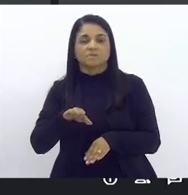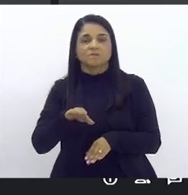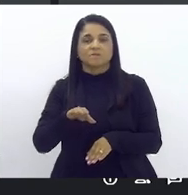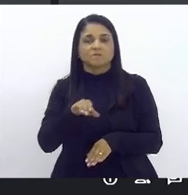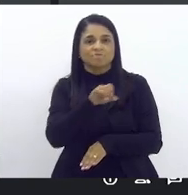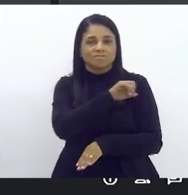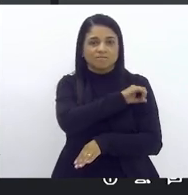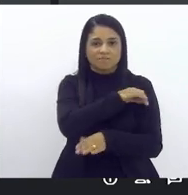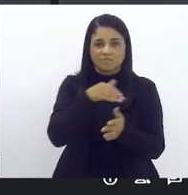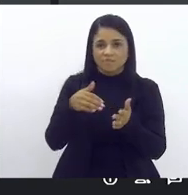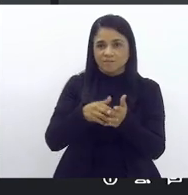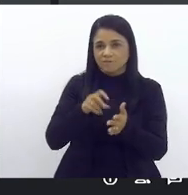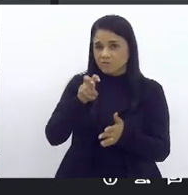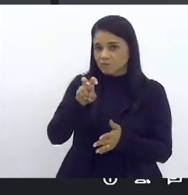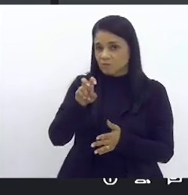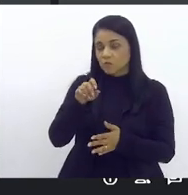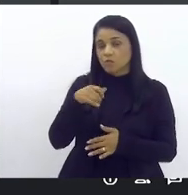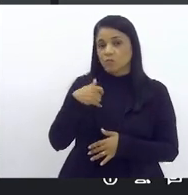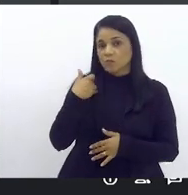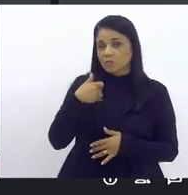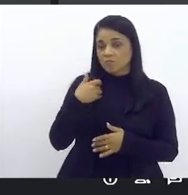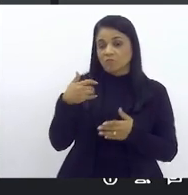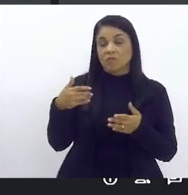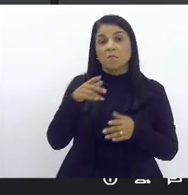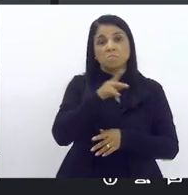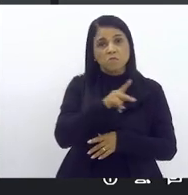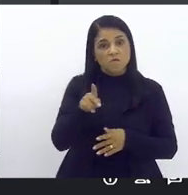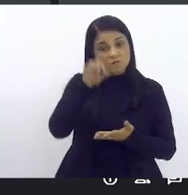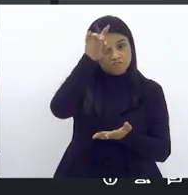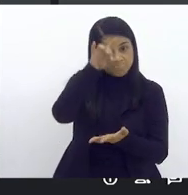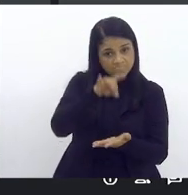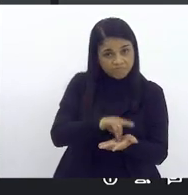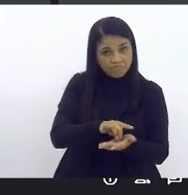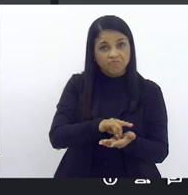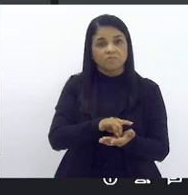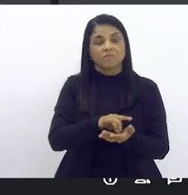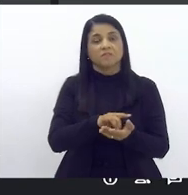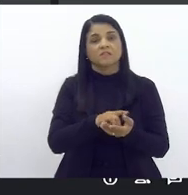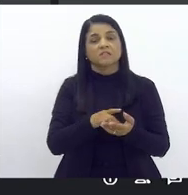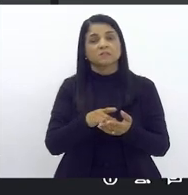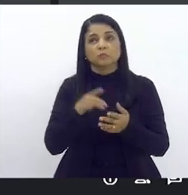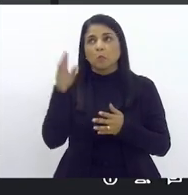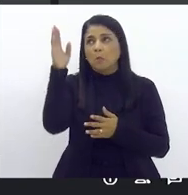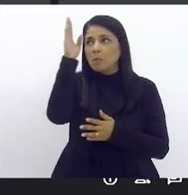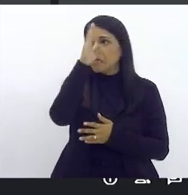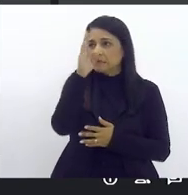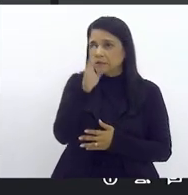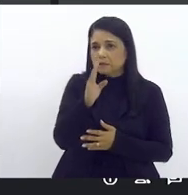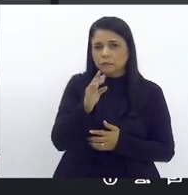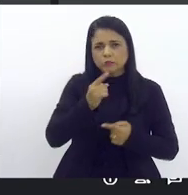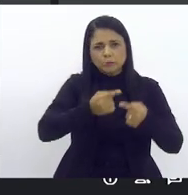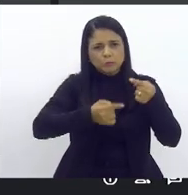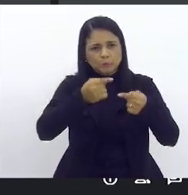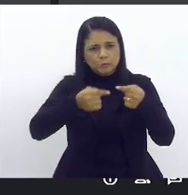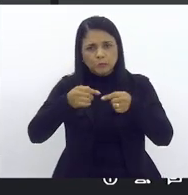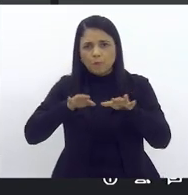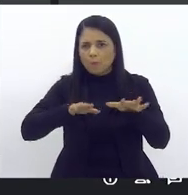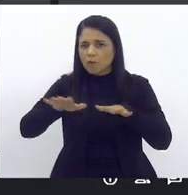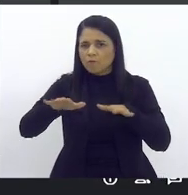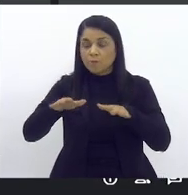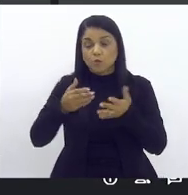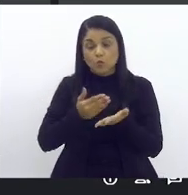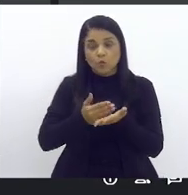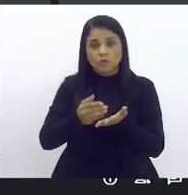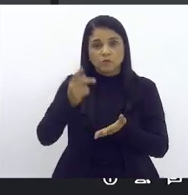prática, professoras. Essa é uma audiência importante, tem percorrido o Brasil inteiro, né? Um movimento que começou aqui em São